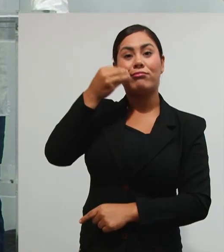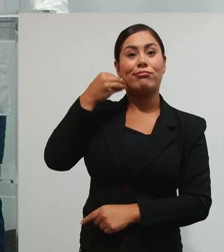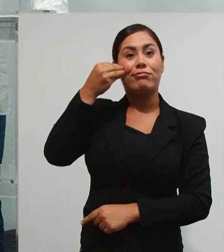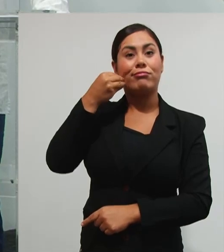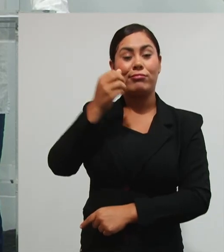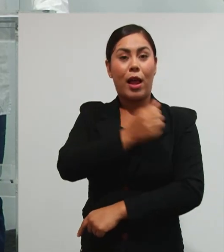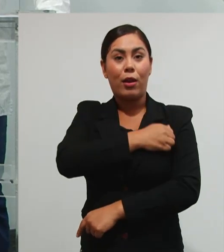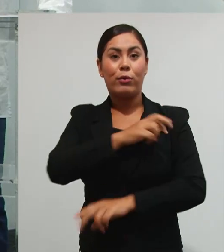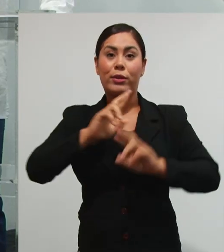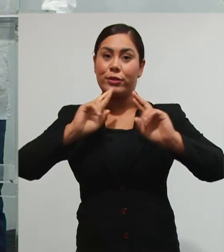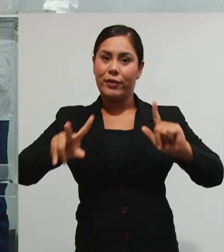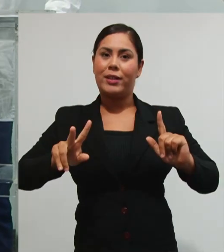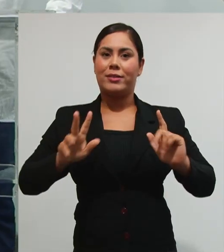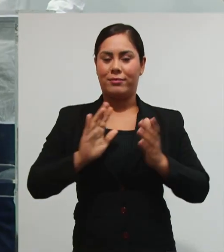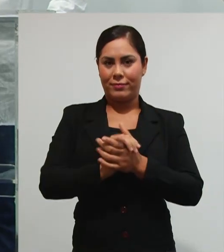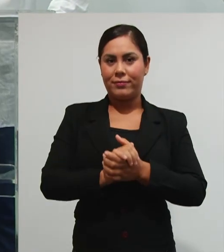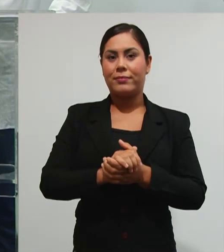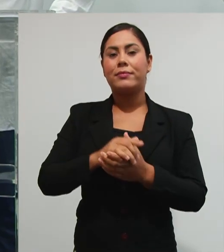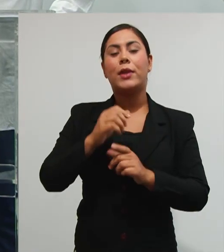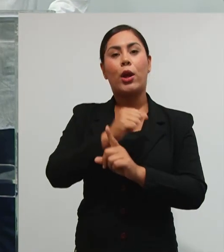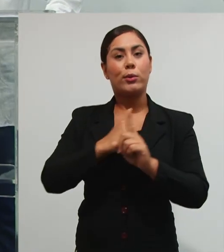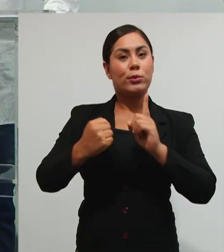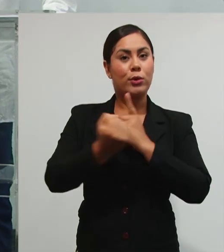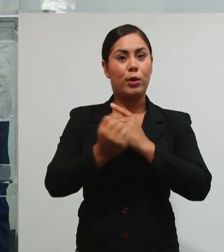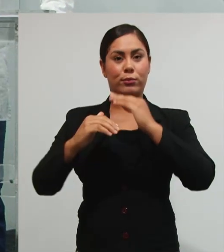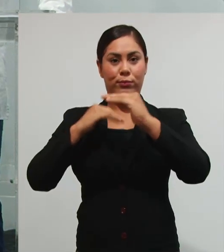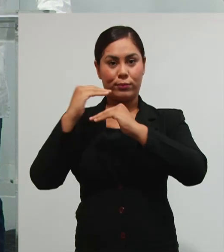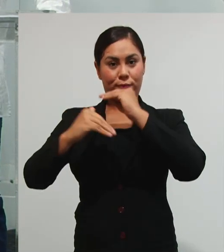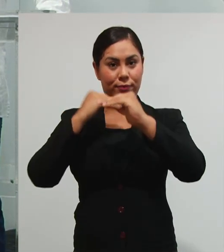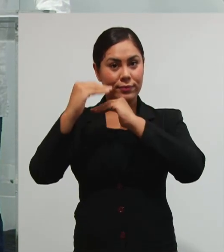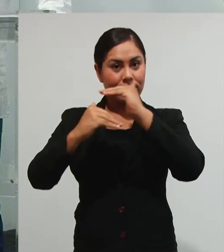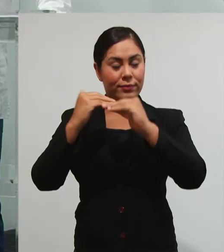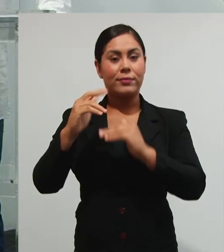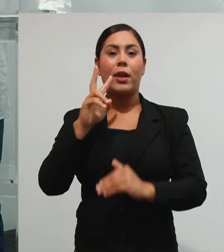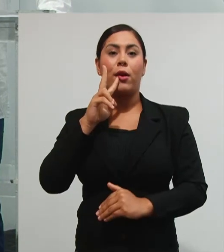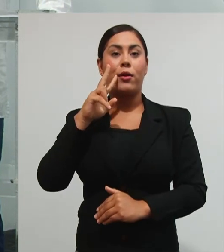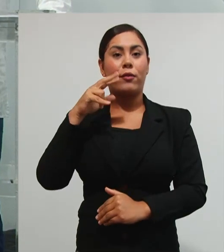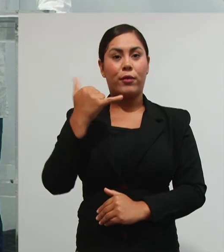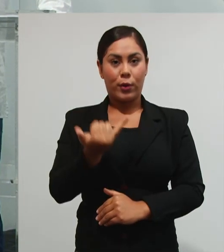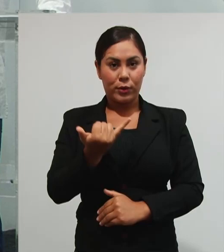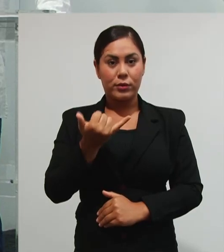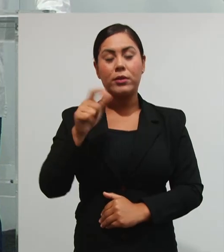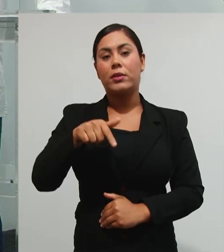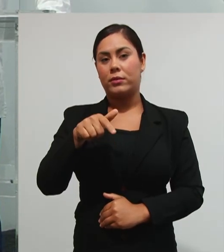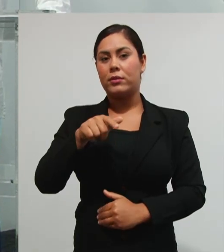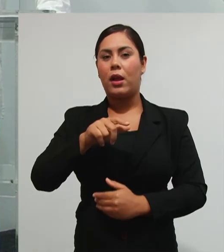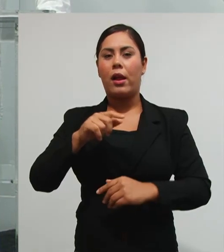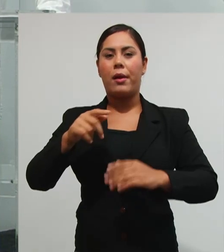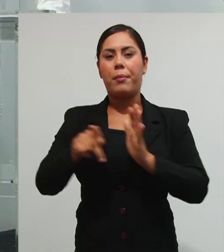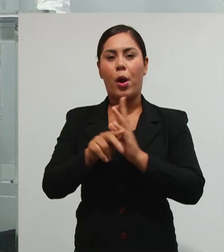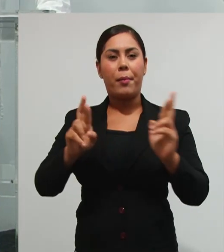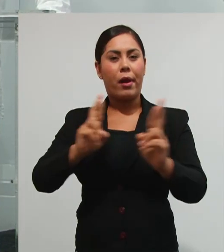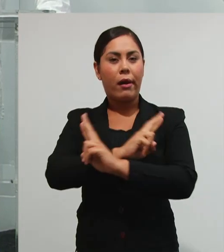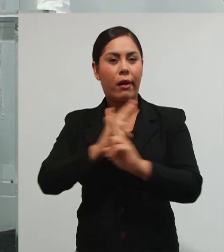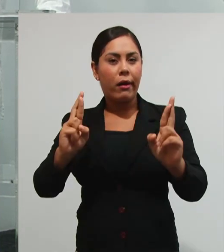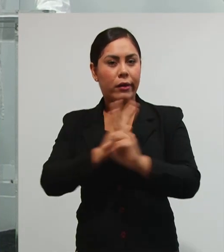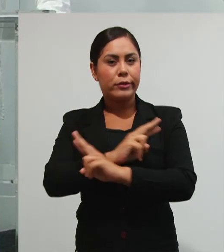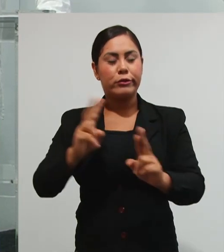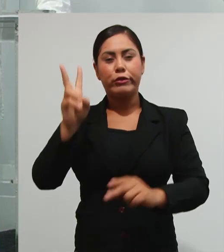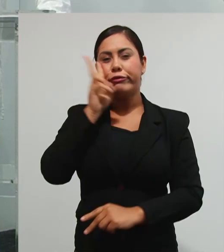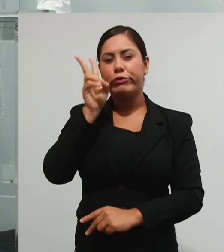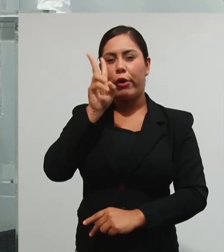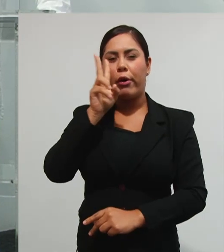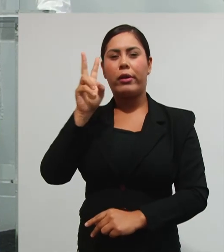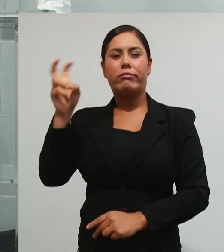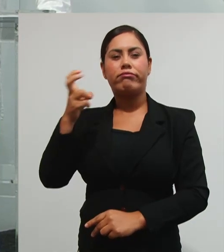outra. Então, no socioconstrutivismo de Vygotsky, as suas relações